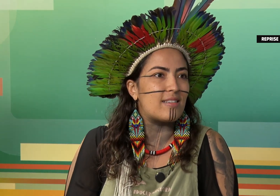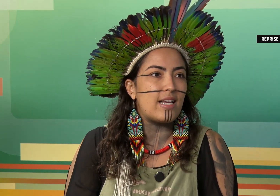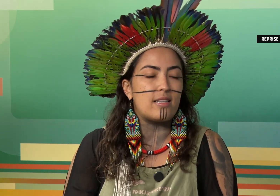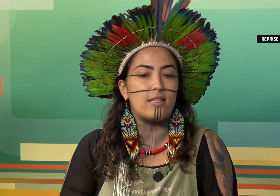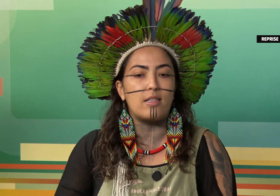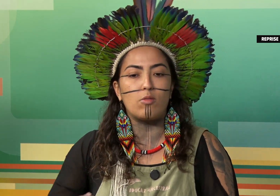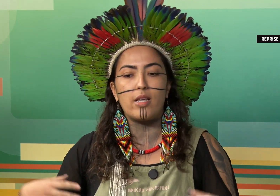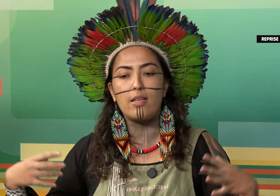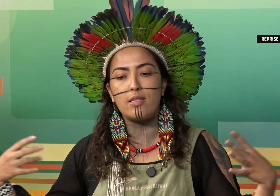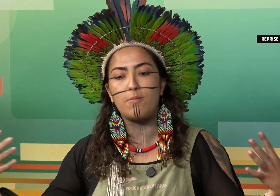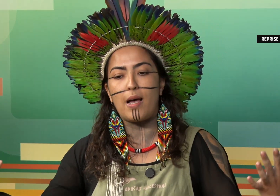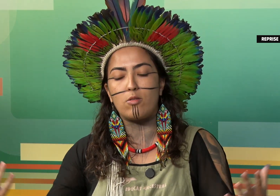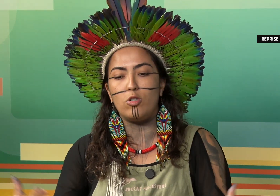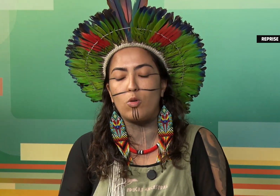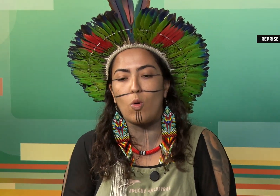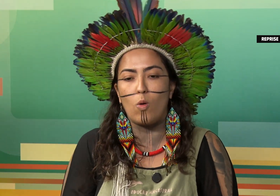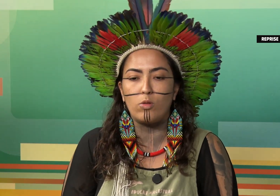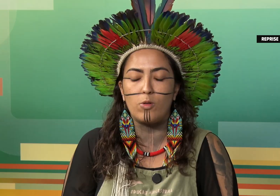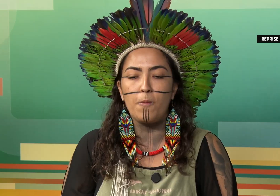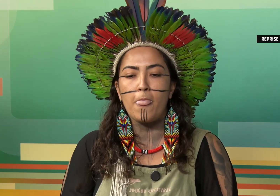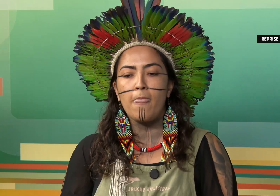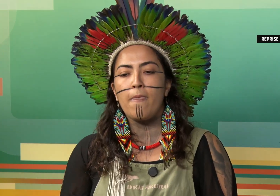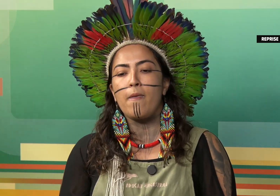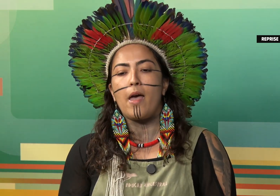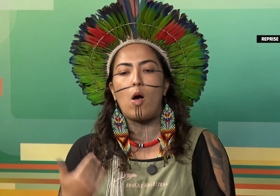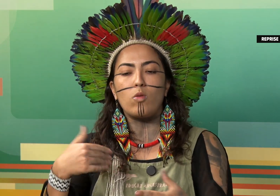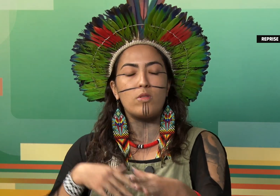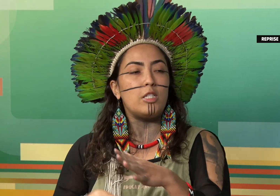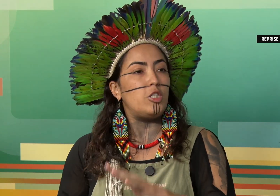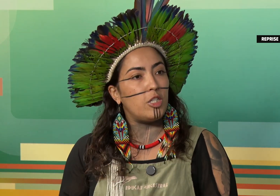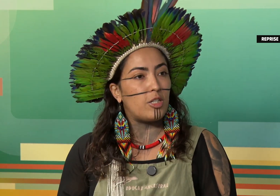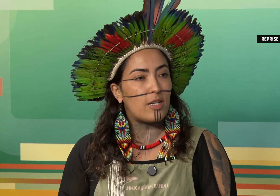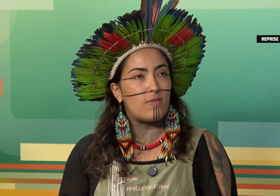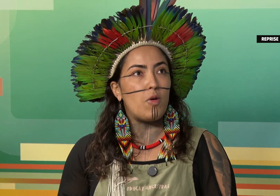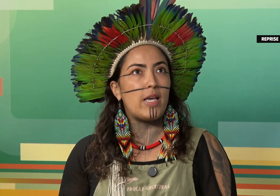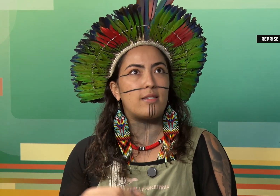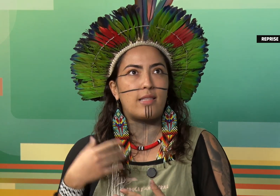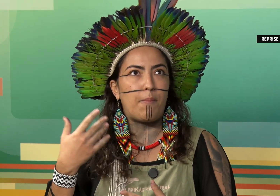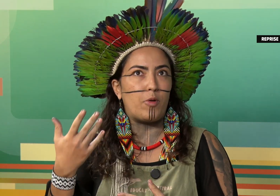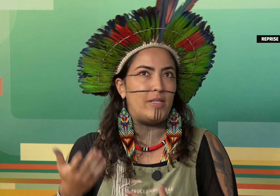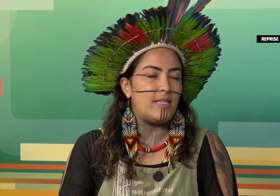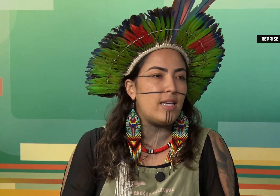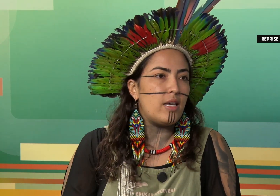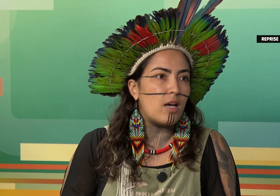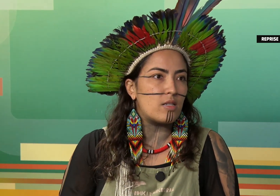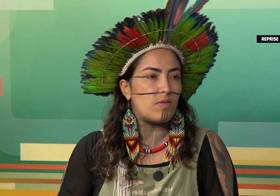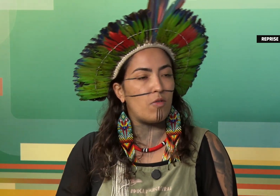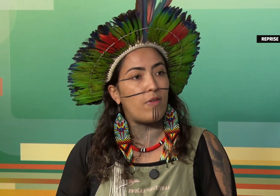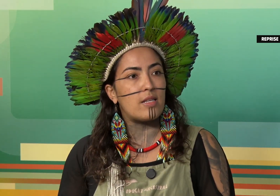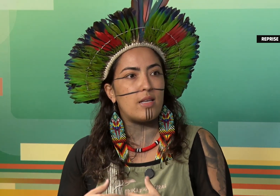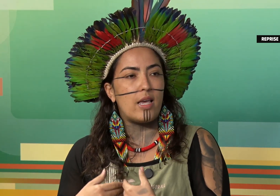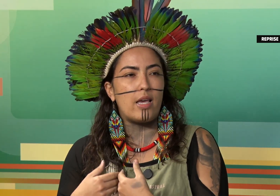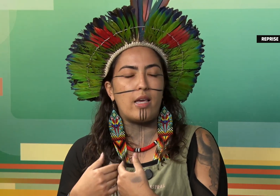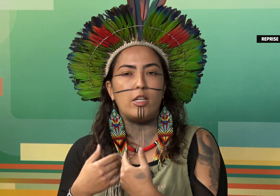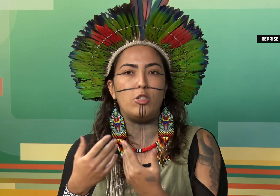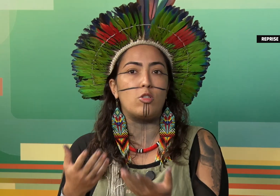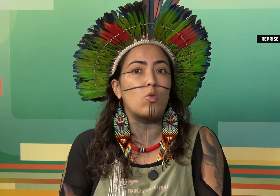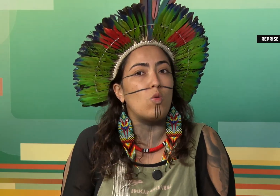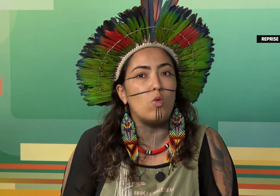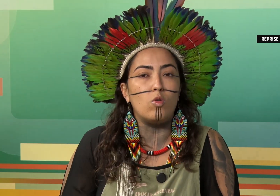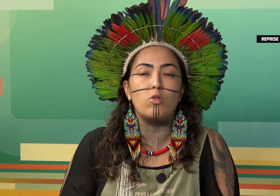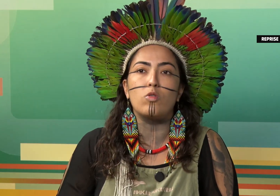ainda, às vezes, então ter esse espaço de encontro. Alguns indígenas vão recitar poesias, vão